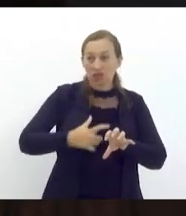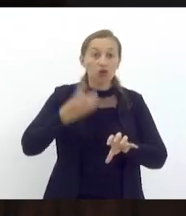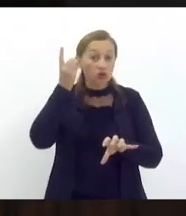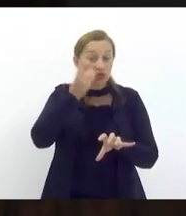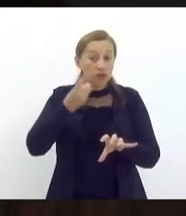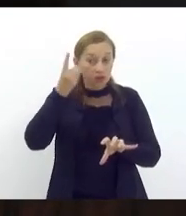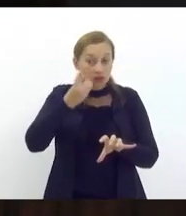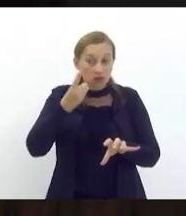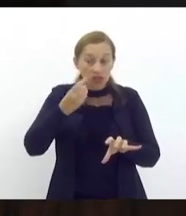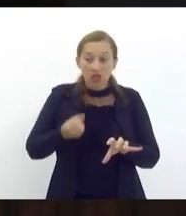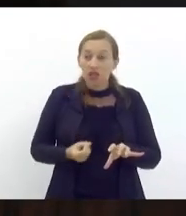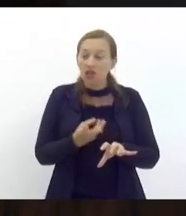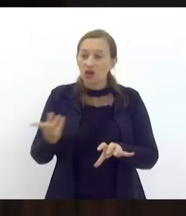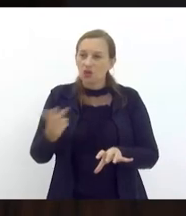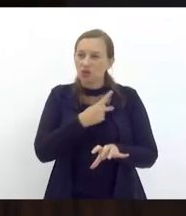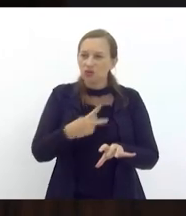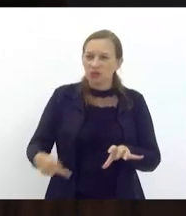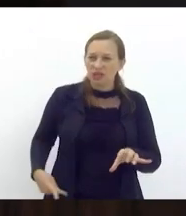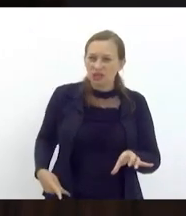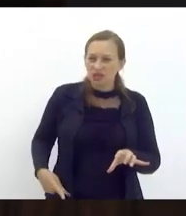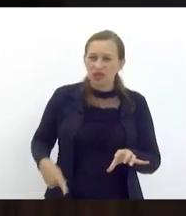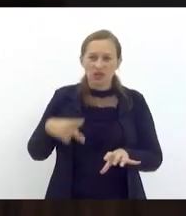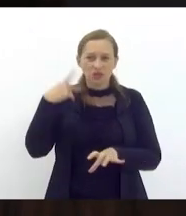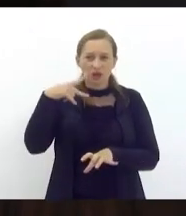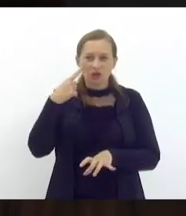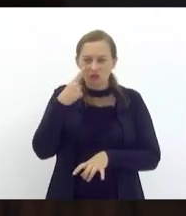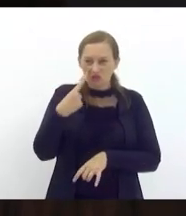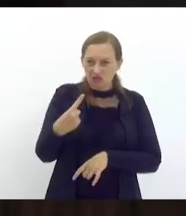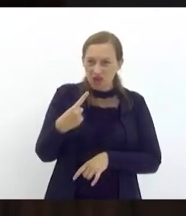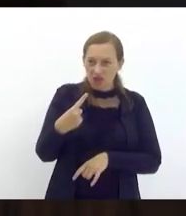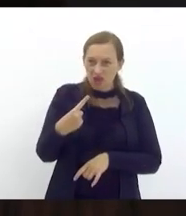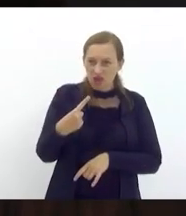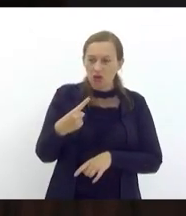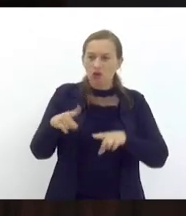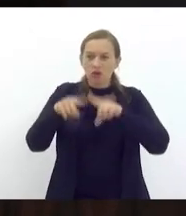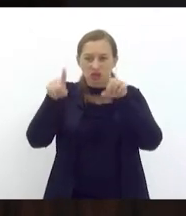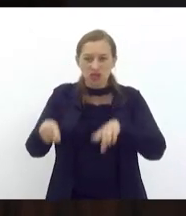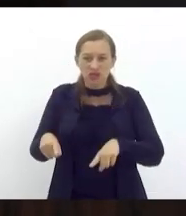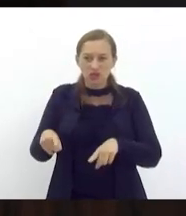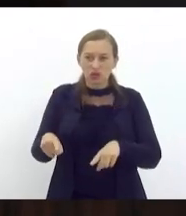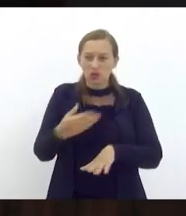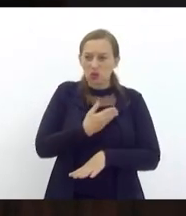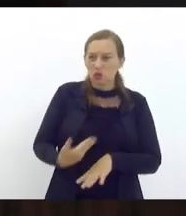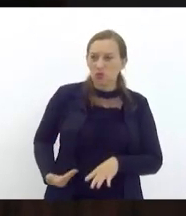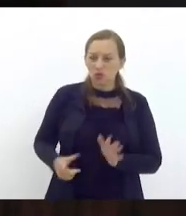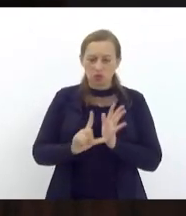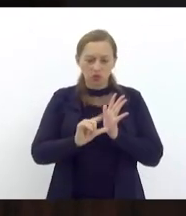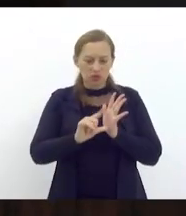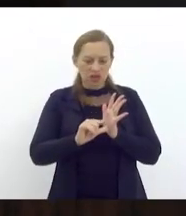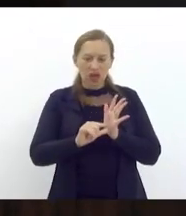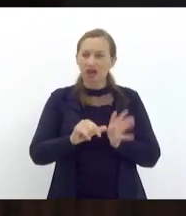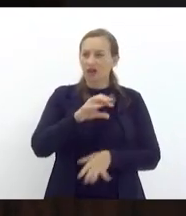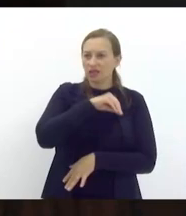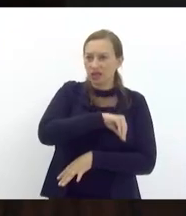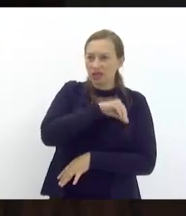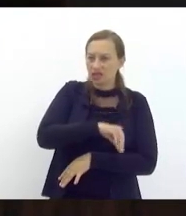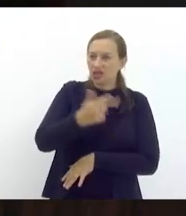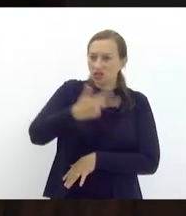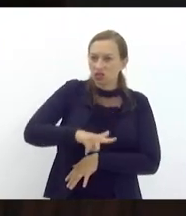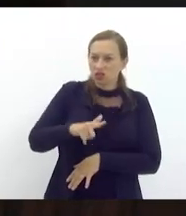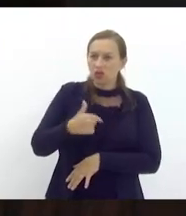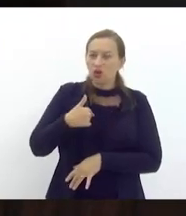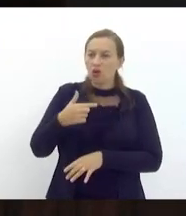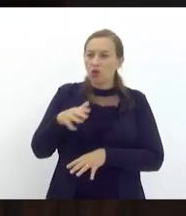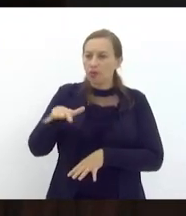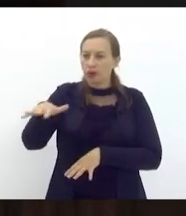que enquanto presidente do Parlamento vou ver o servidor público com salário atrasado novamente ou a gente tendo que buscar